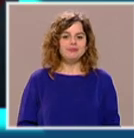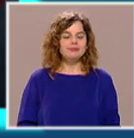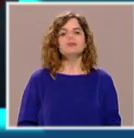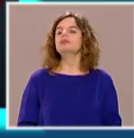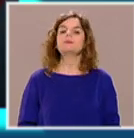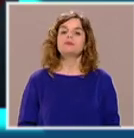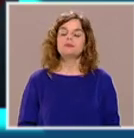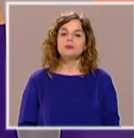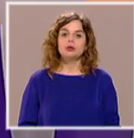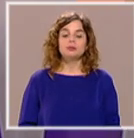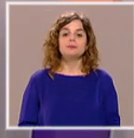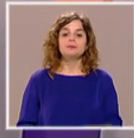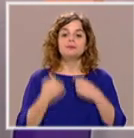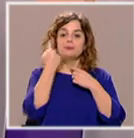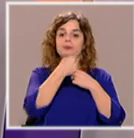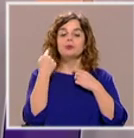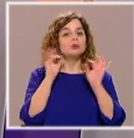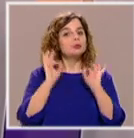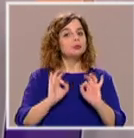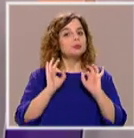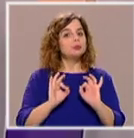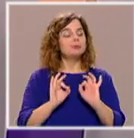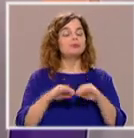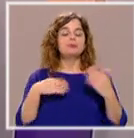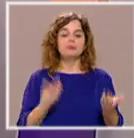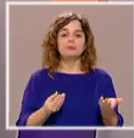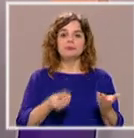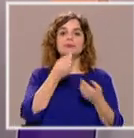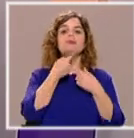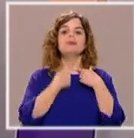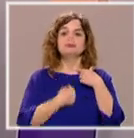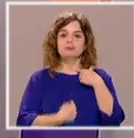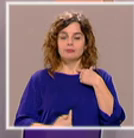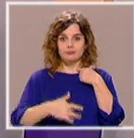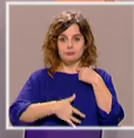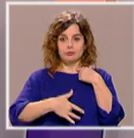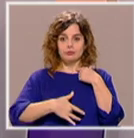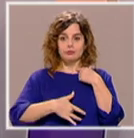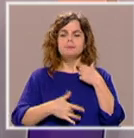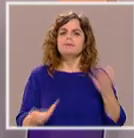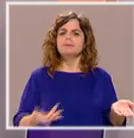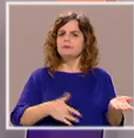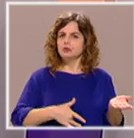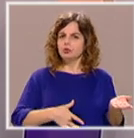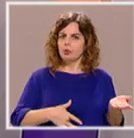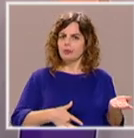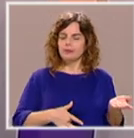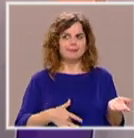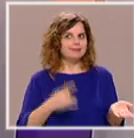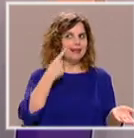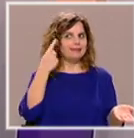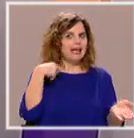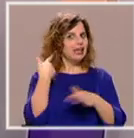Agora que terminamos a digestão na boca, o bolo alimentar passou então pelo esófago até ao estômago e no estômago continuamos então esta